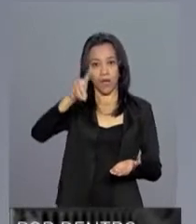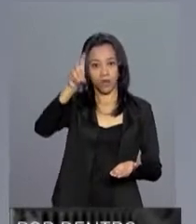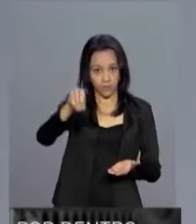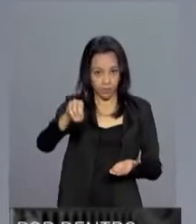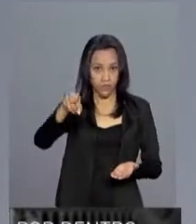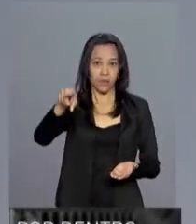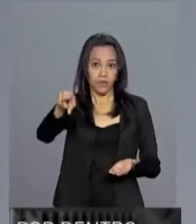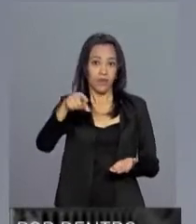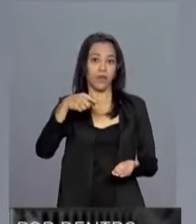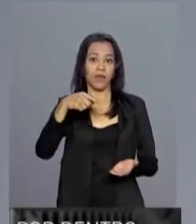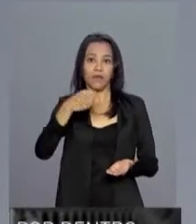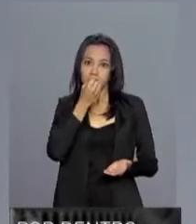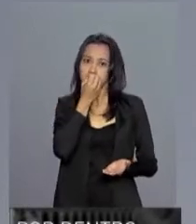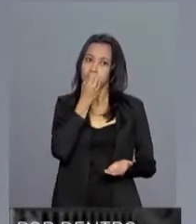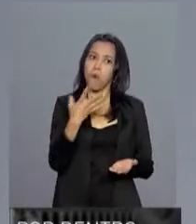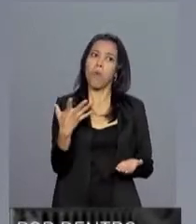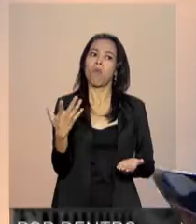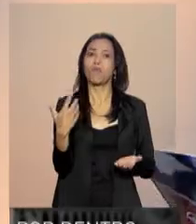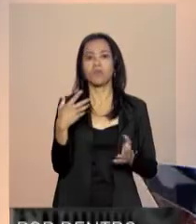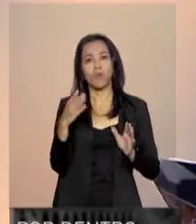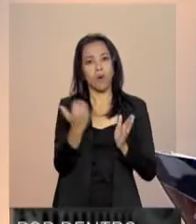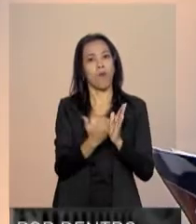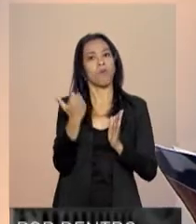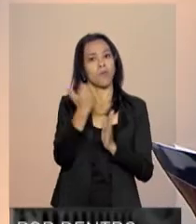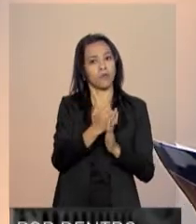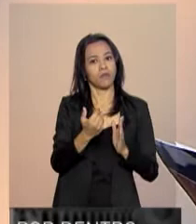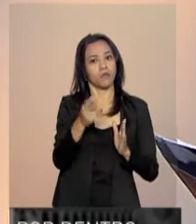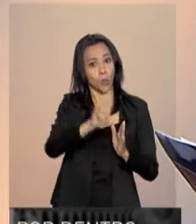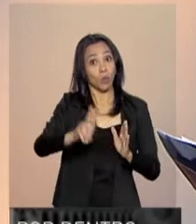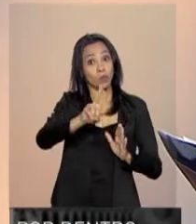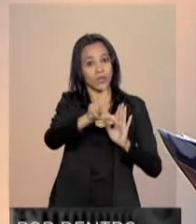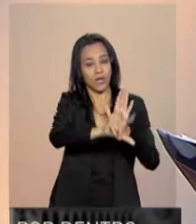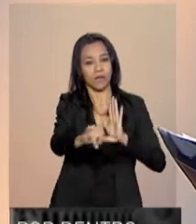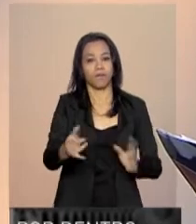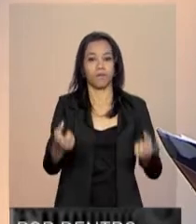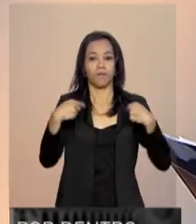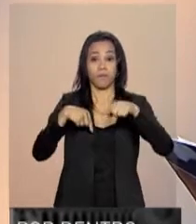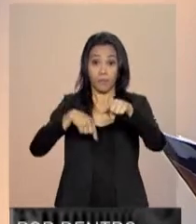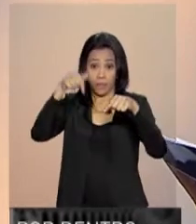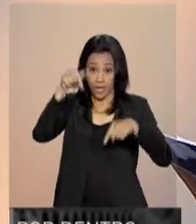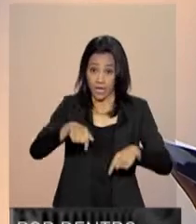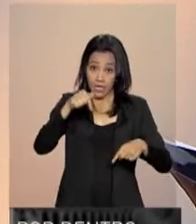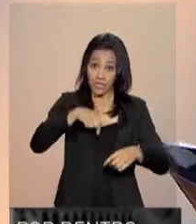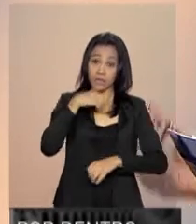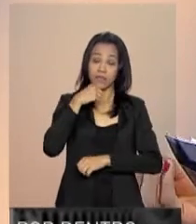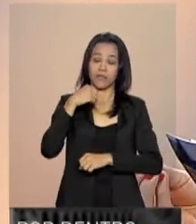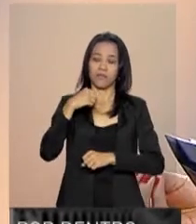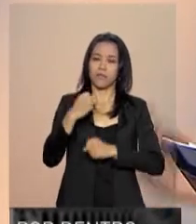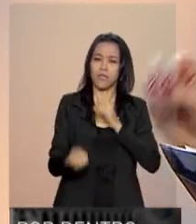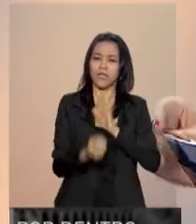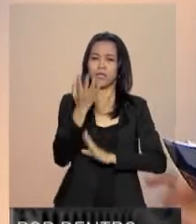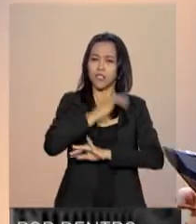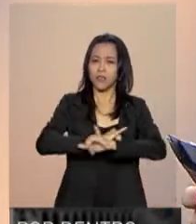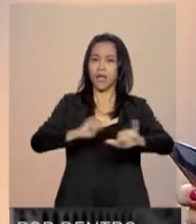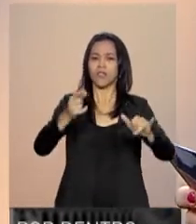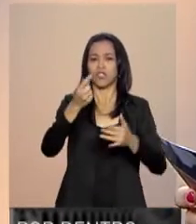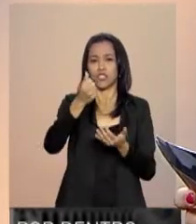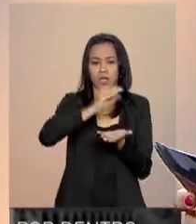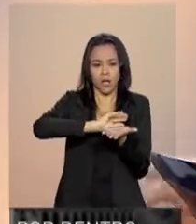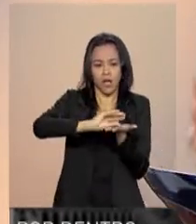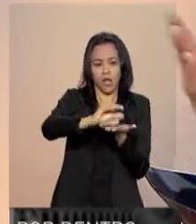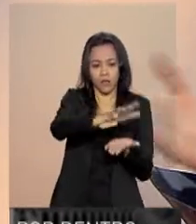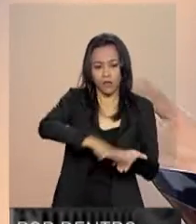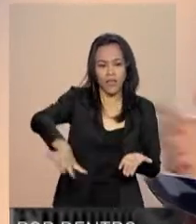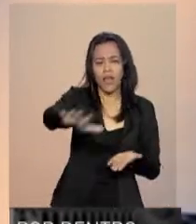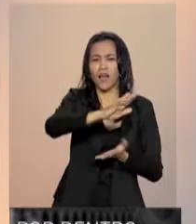aumento do uso da lei bom foi lançada este ano o programa audiovisual gera futuro com grande volume de recursos para o setor de audiovisual